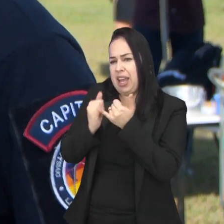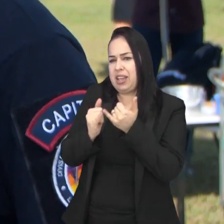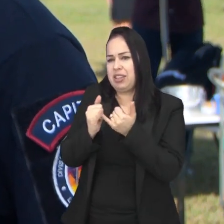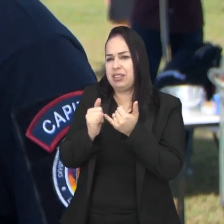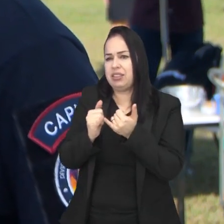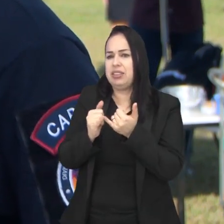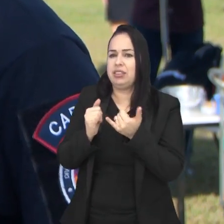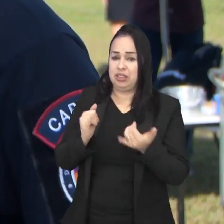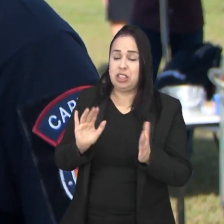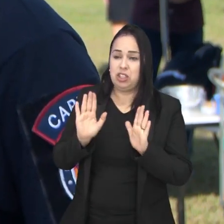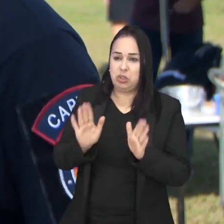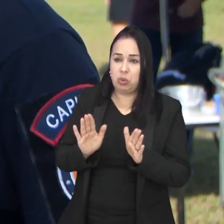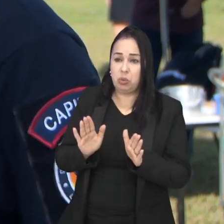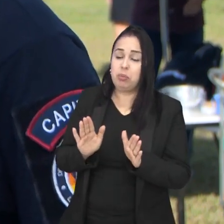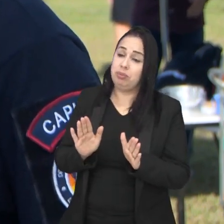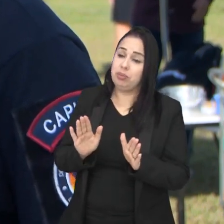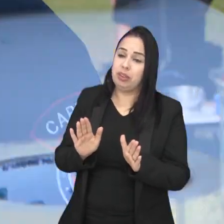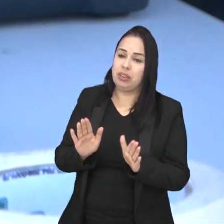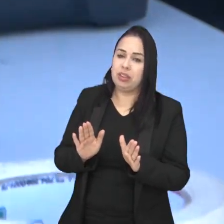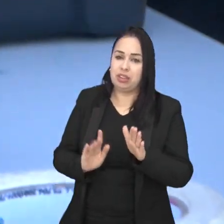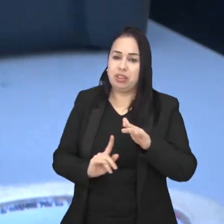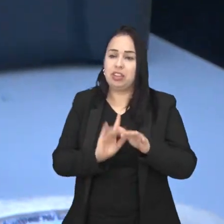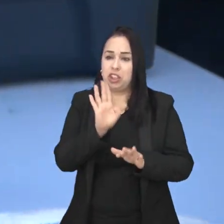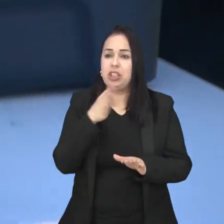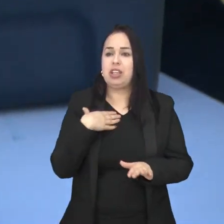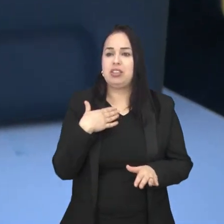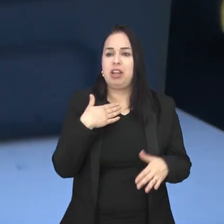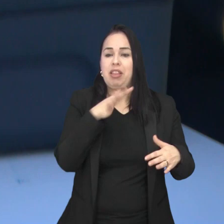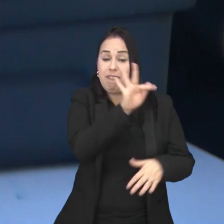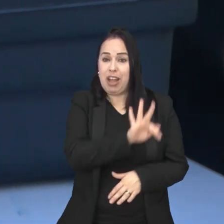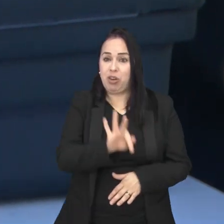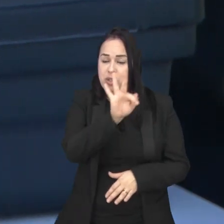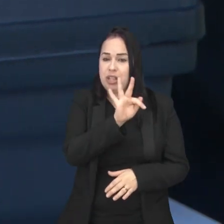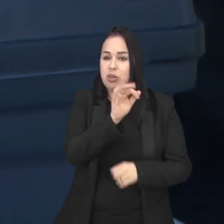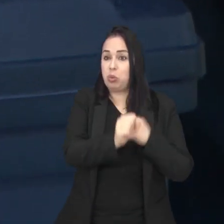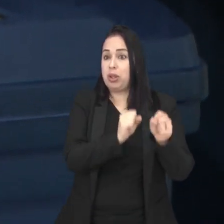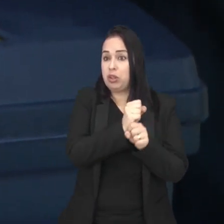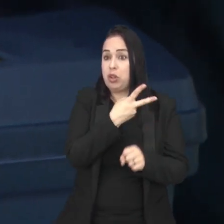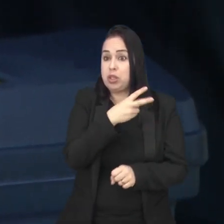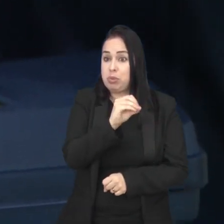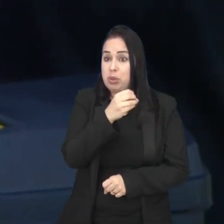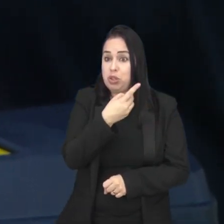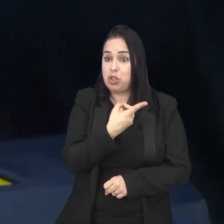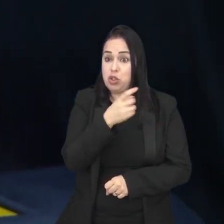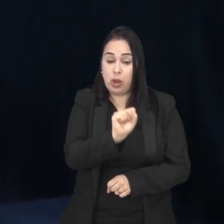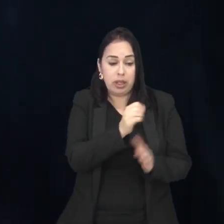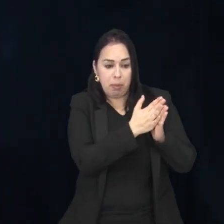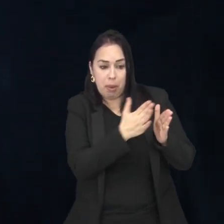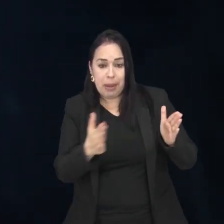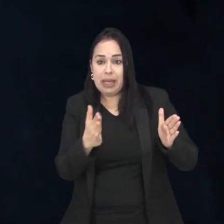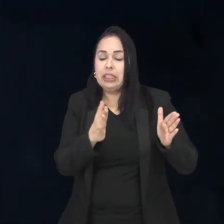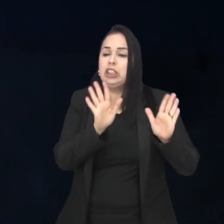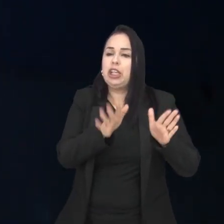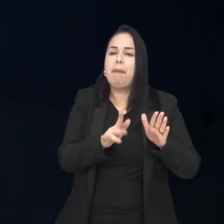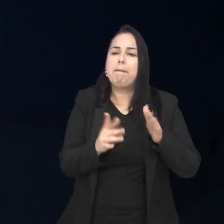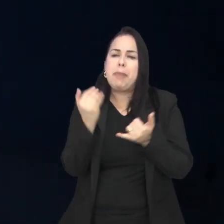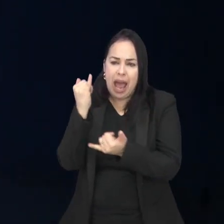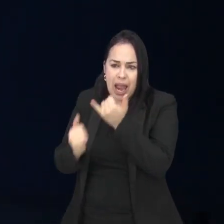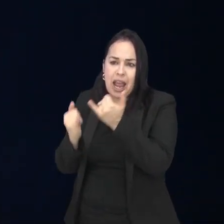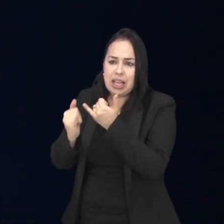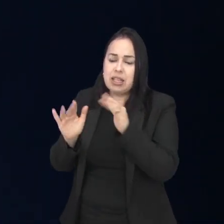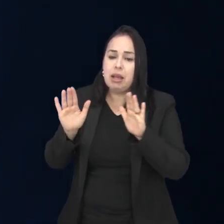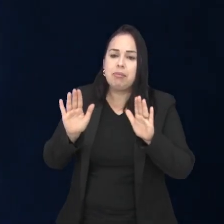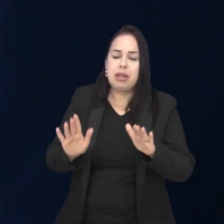um parecido já, que se chamava o VLO-1, que a gente vem fazendo na faculdade desde 2018. O objetivo de chegar